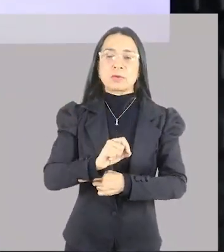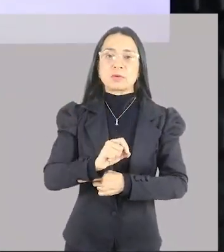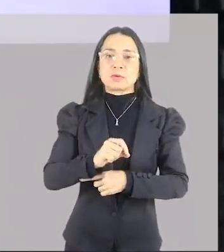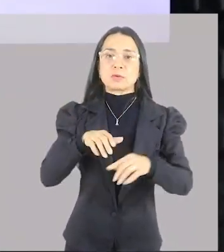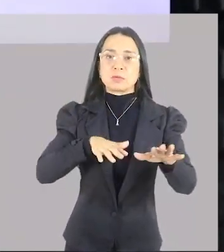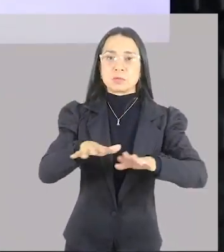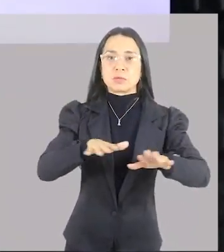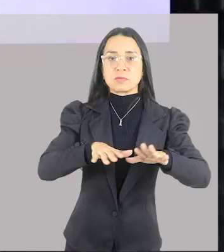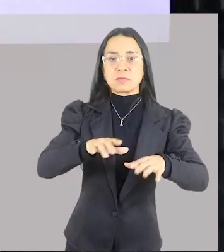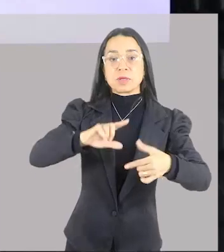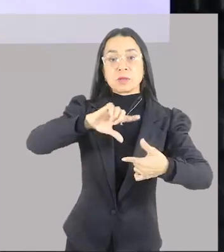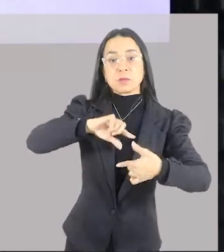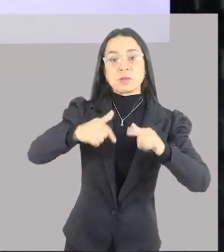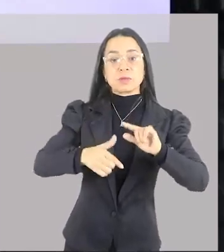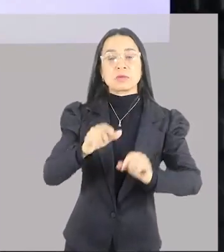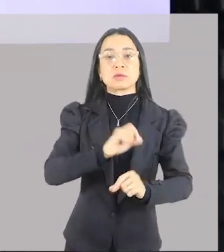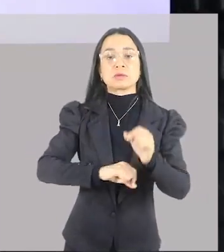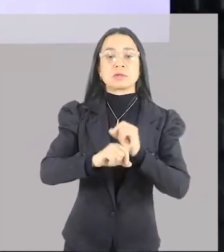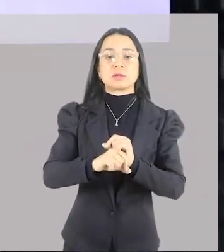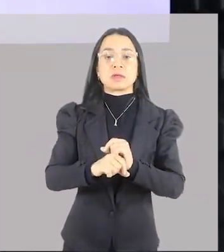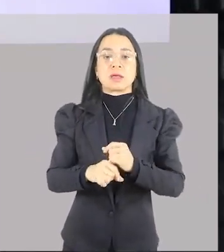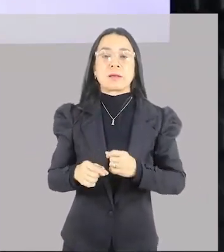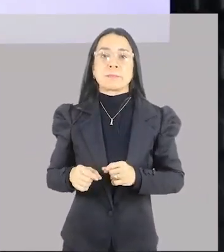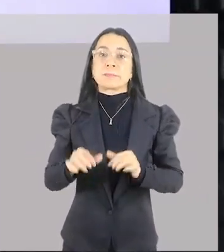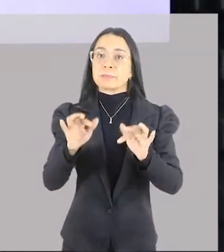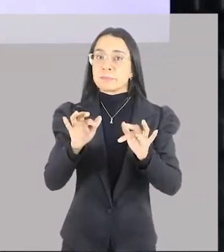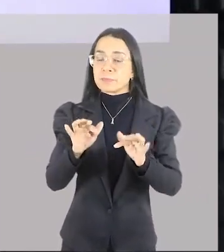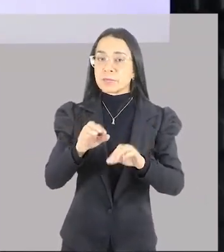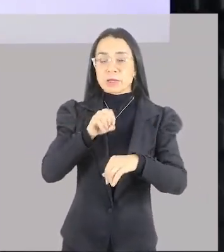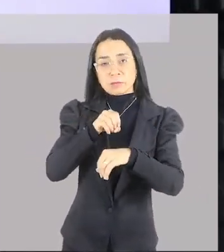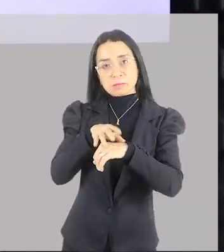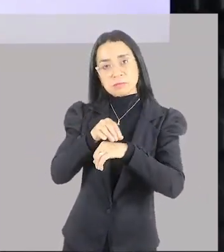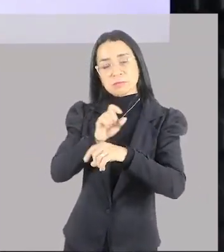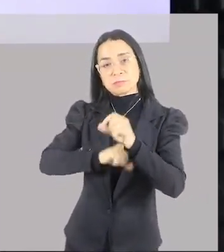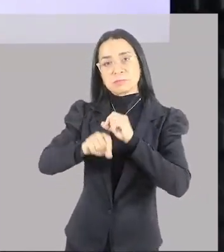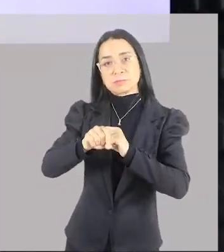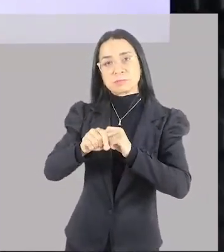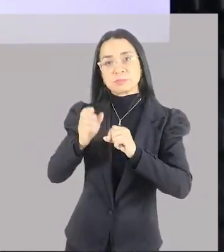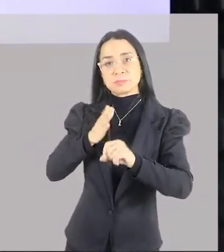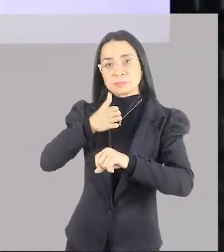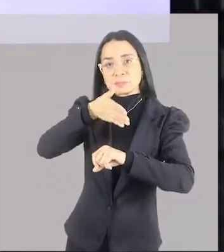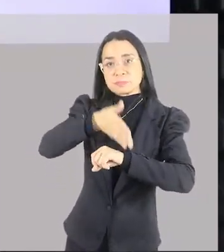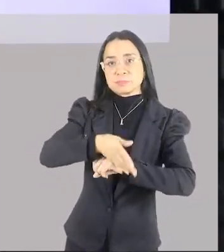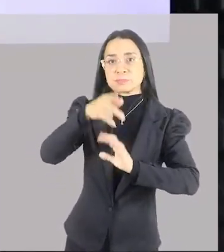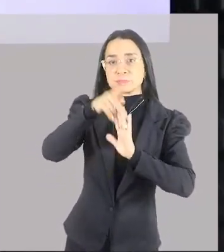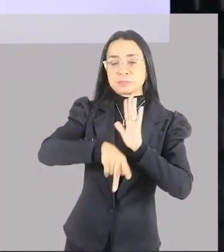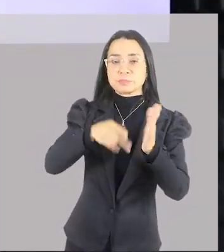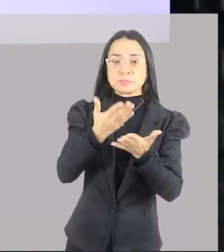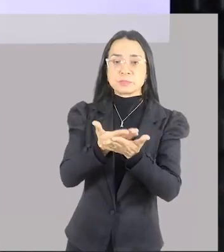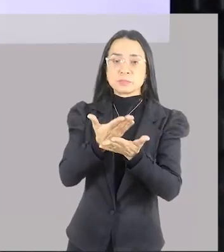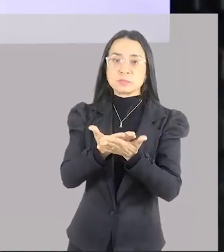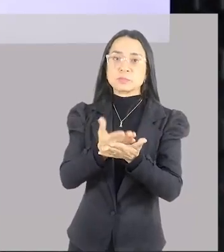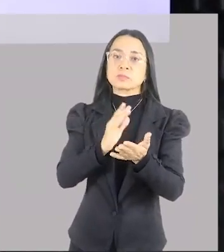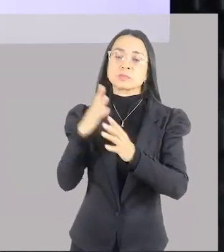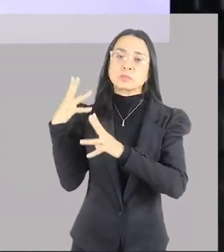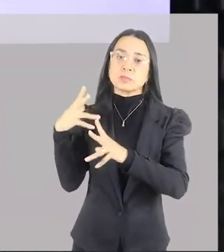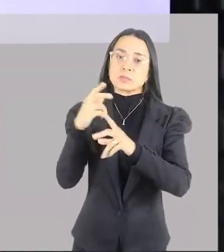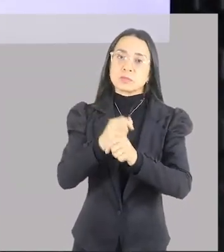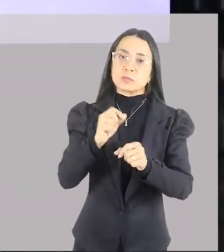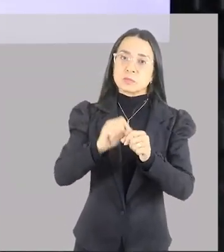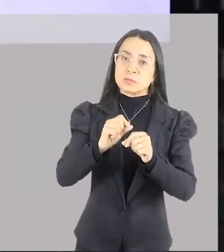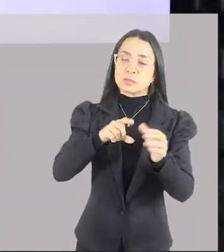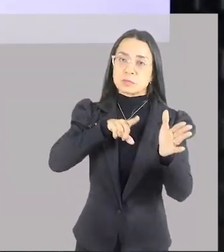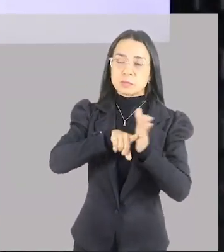no movimento modernista, tá bom? Então, fica aí a dica, acessem o plano de estudo, estudem, revisem, façam